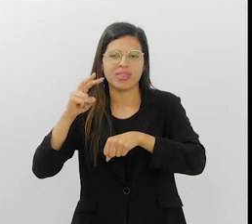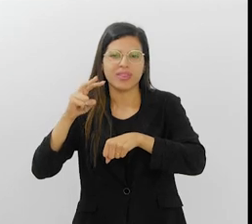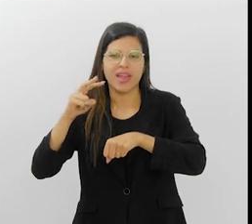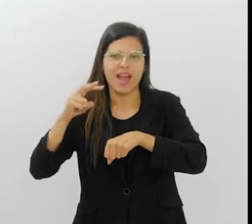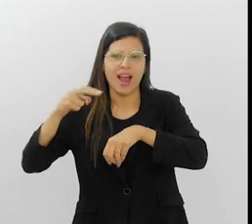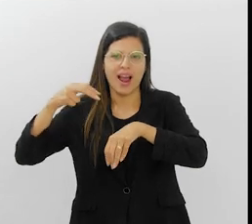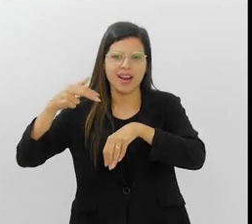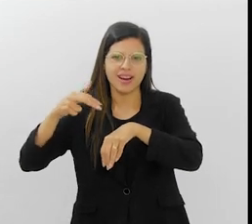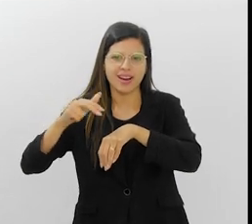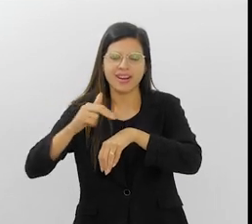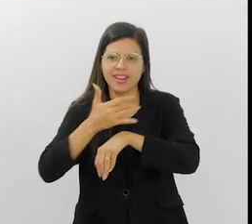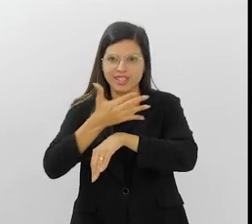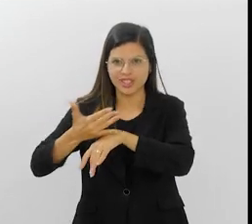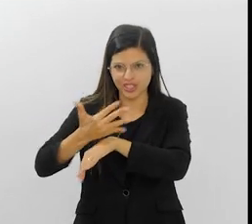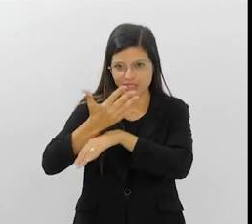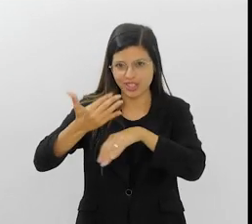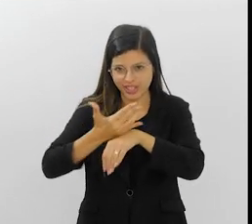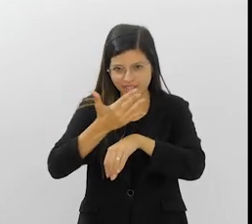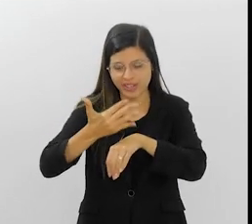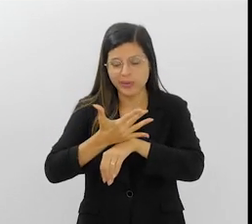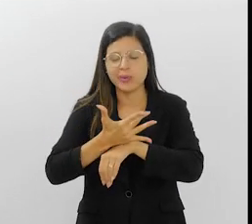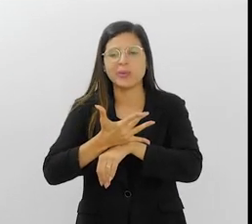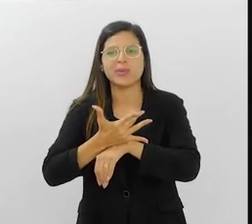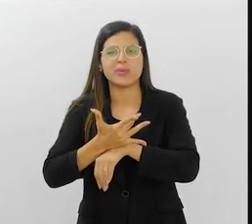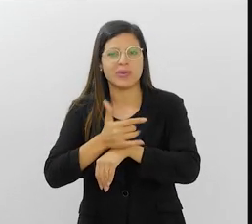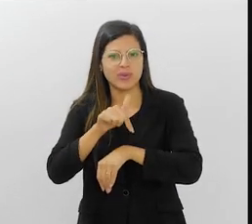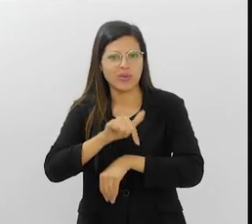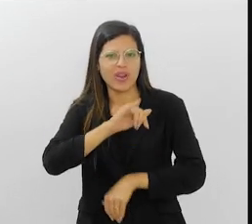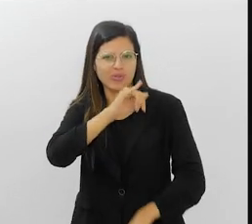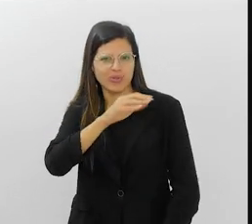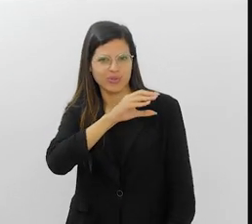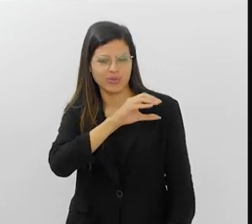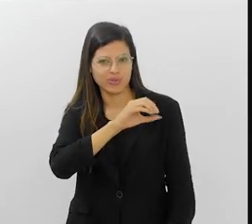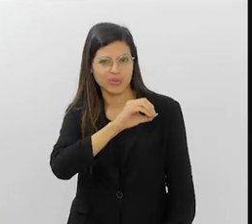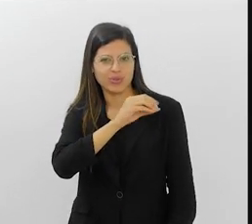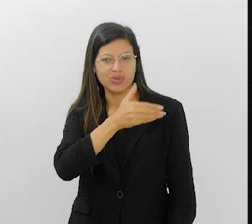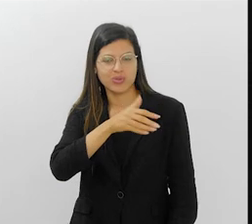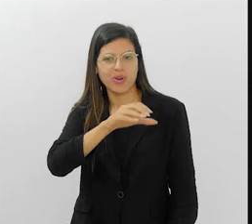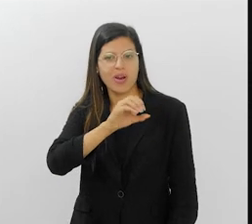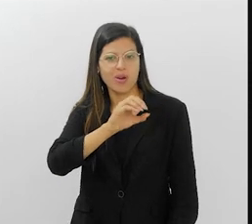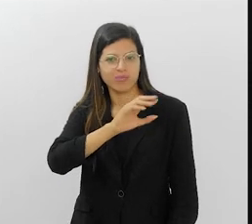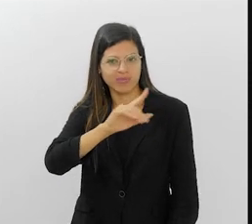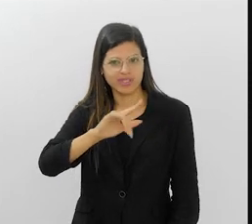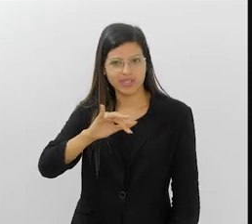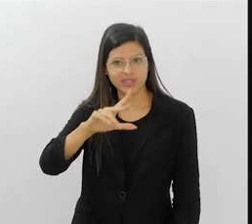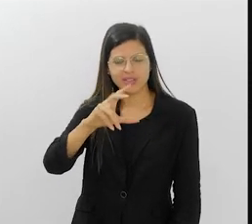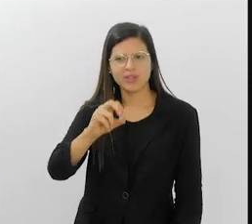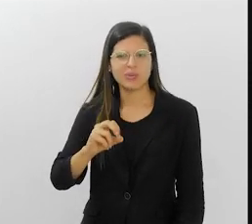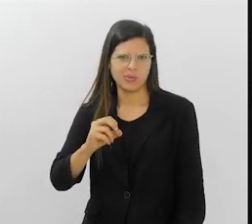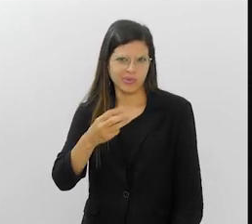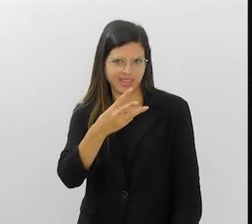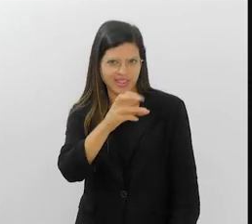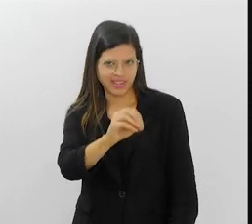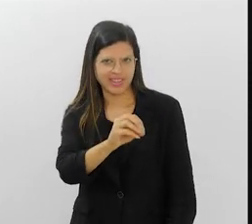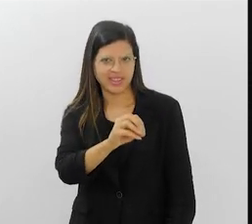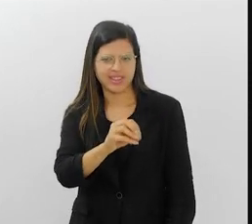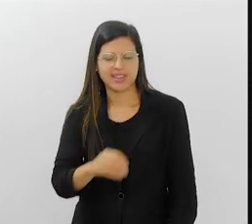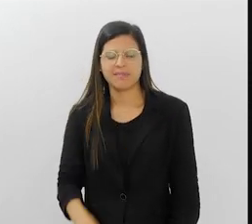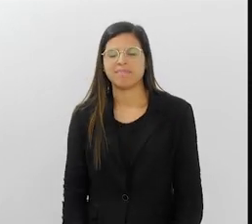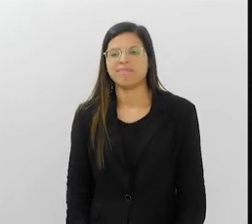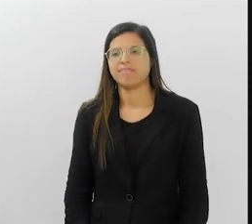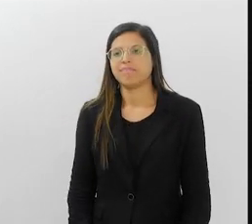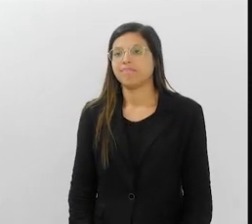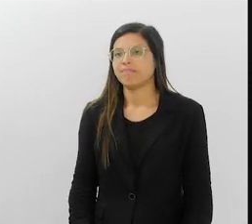30, perigosíssimo aquilo, né? Perigoso. Eu fiquei sabendo, não sei se você ouviu, eu fiquei sabendo